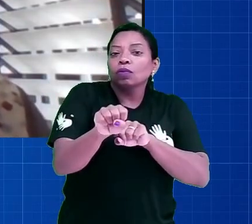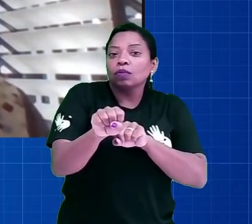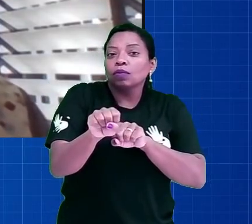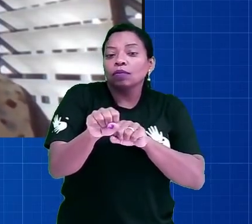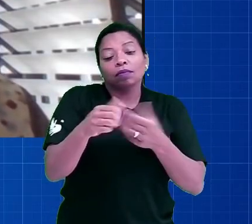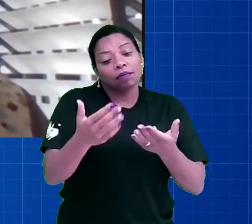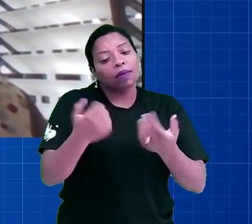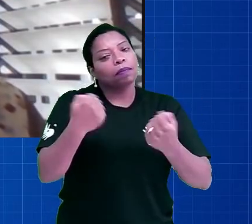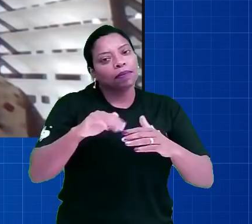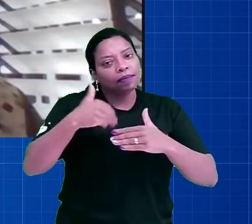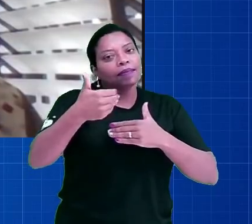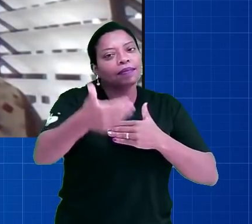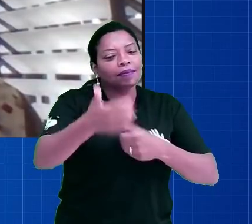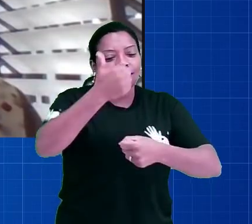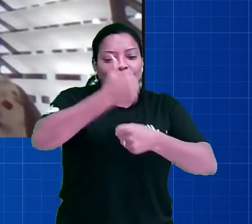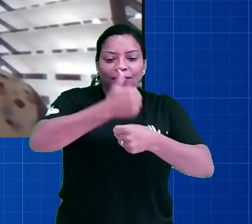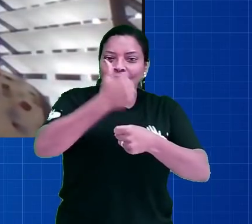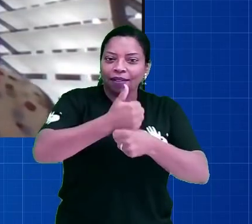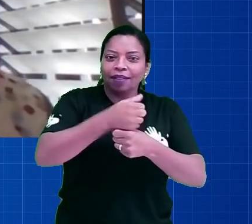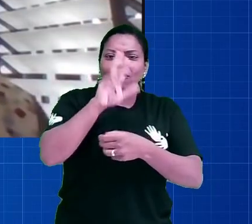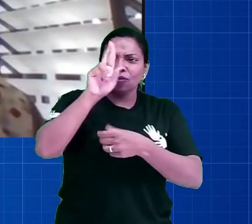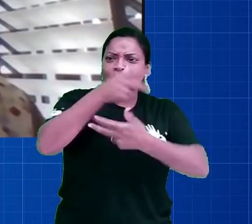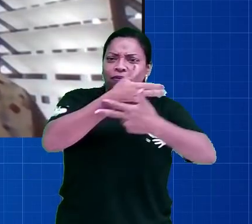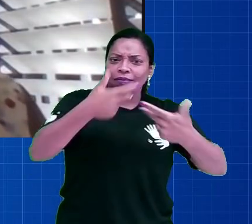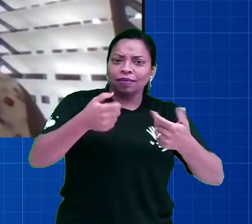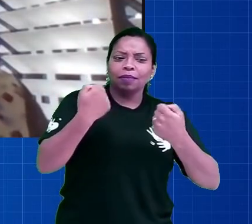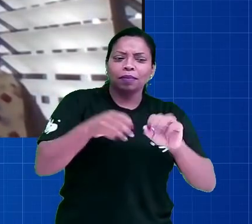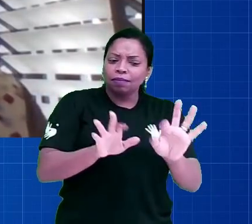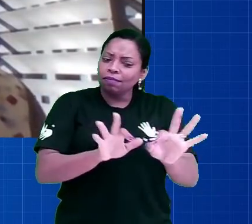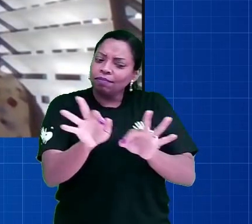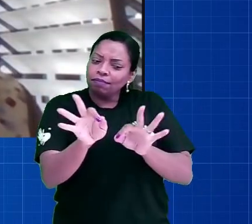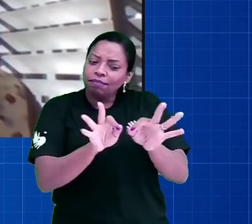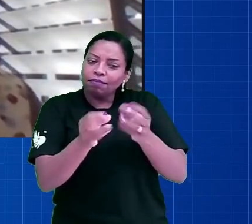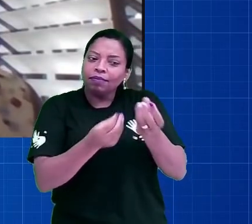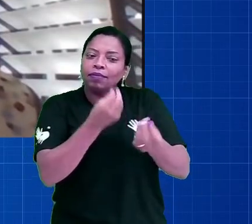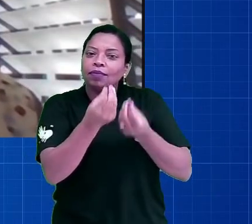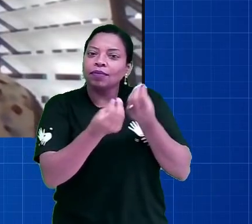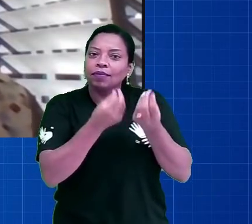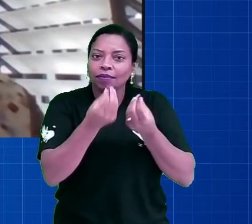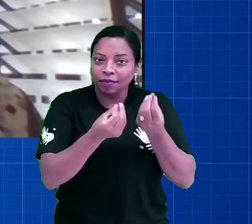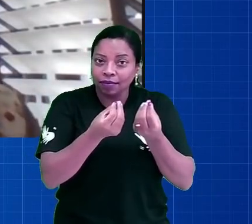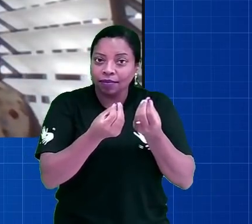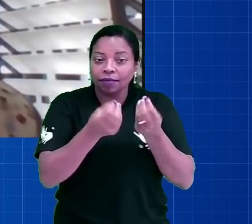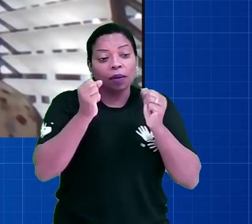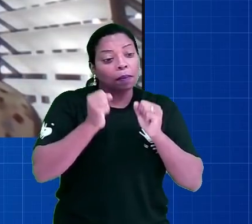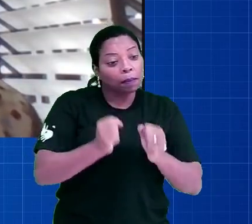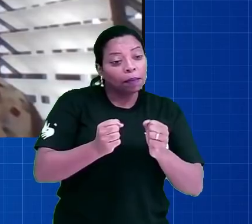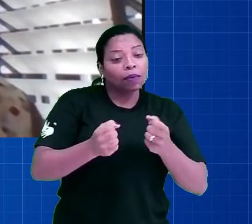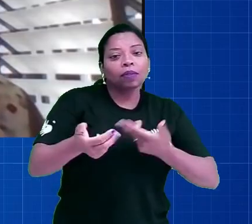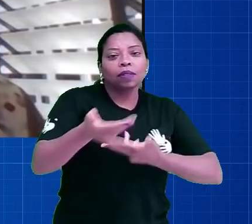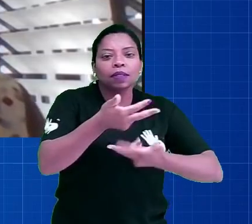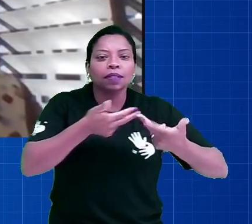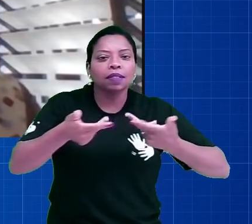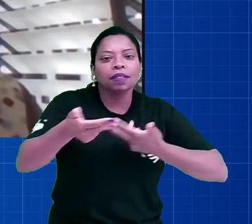as gestões precisam ir também organizando de que modo, né? Como é que você tem aí uma flexibilização